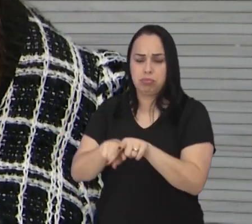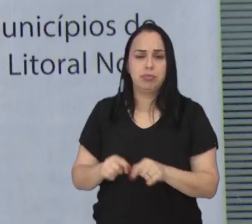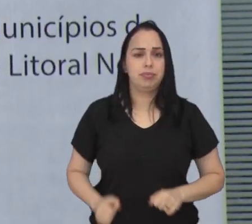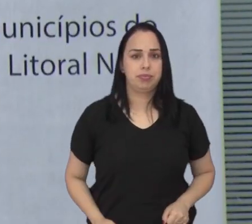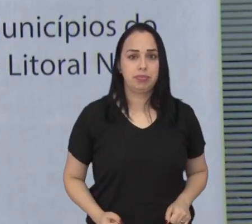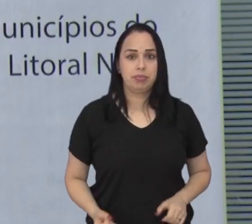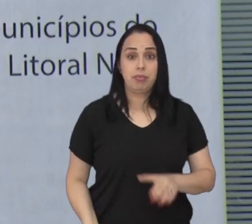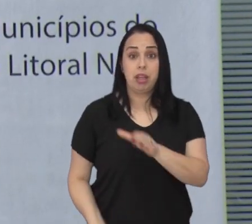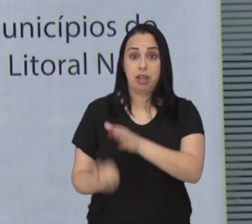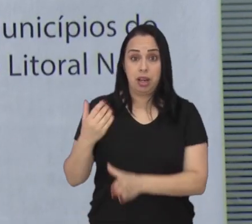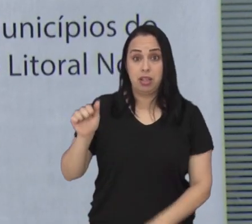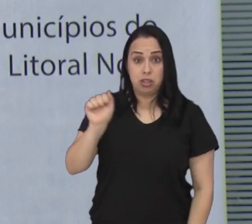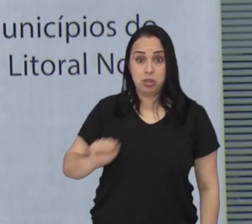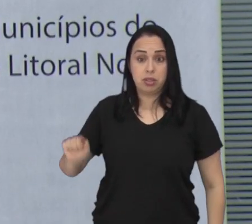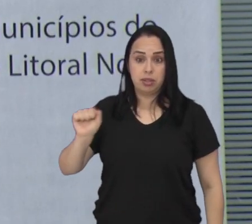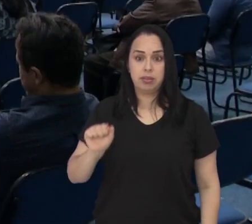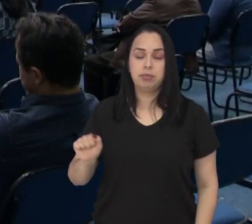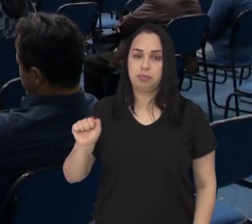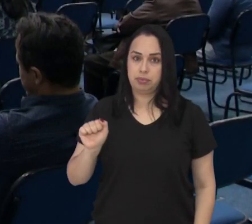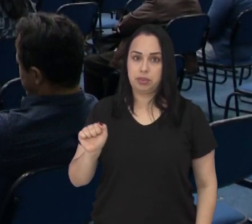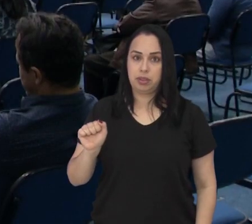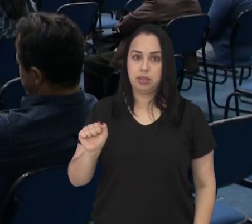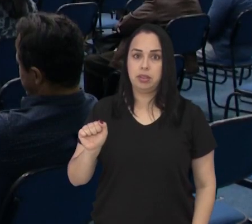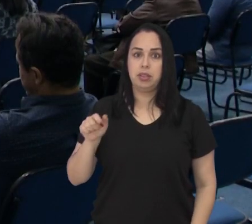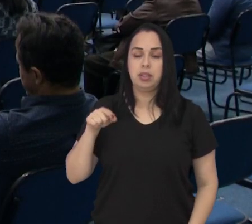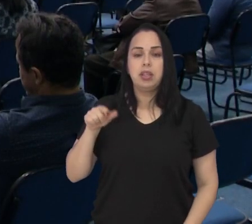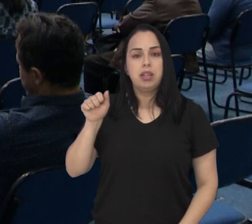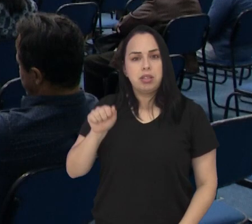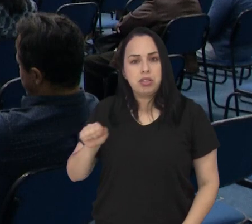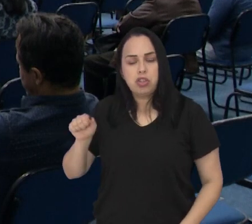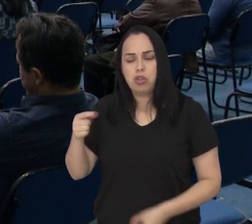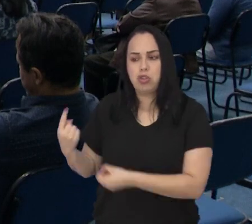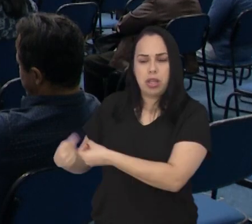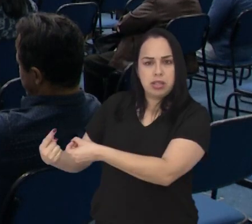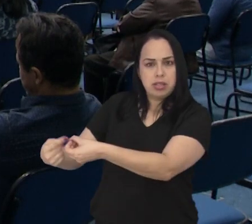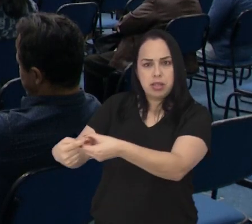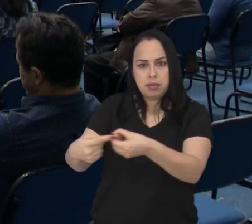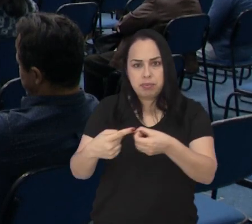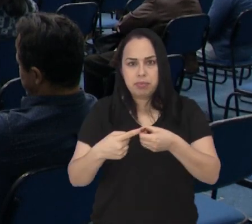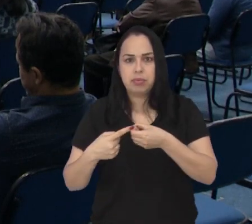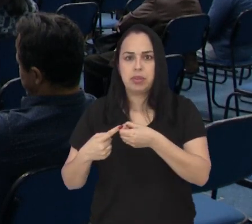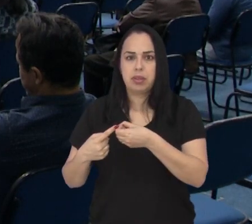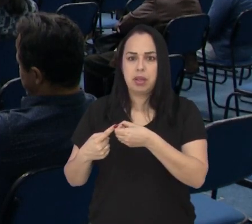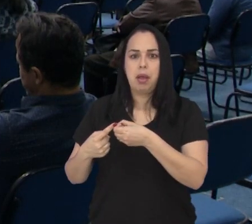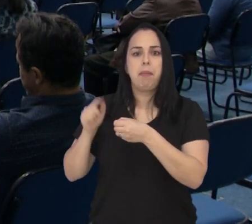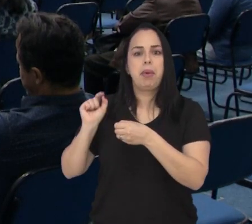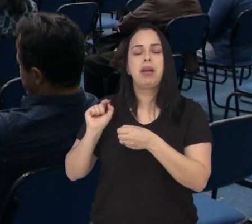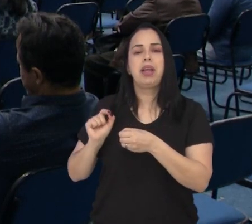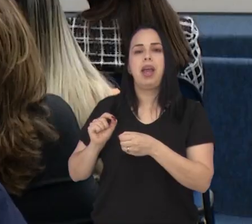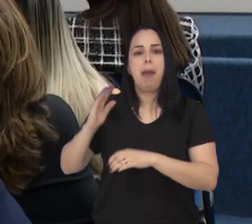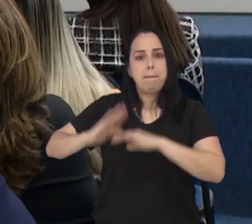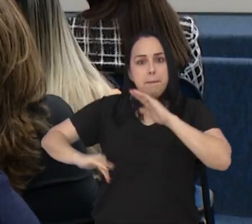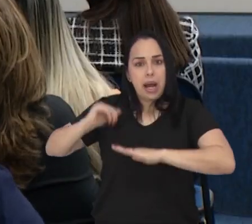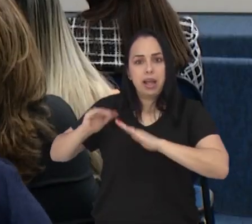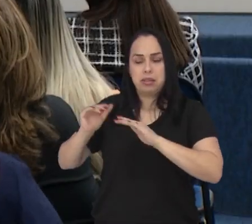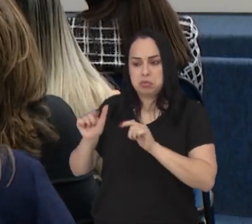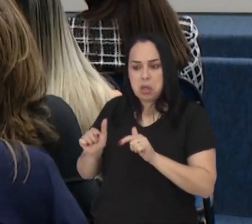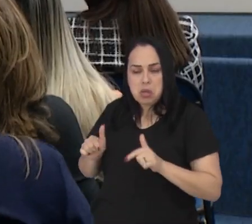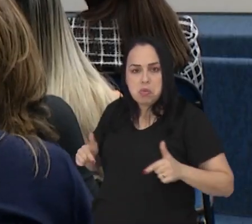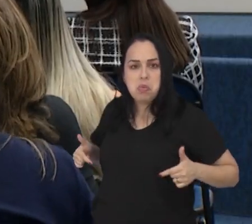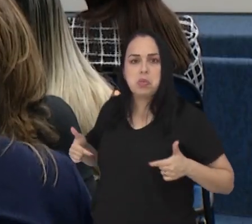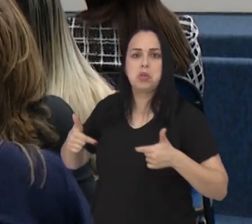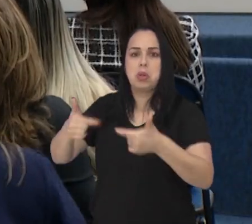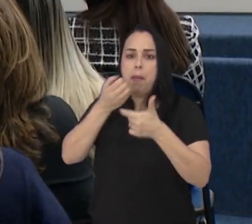segmentos a criação da anval mulher Câmara técnica da associação de município surge para difundir boas